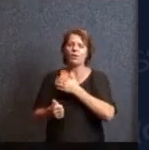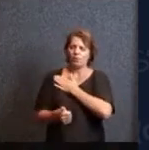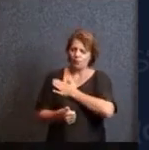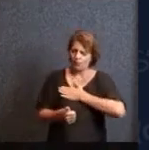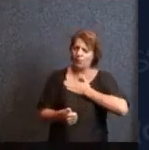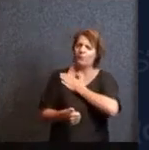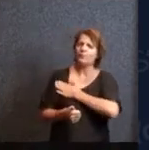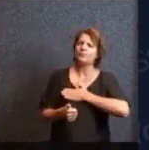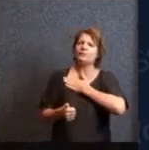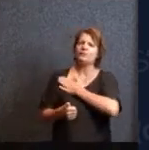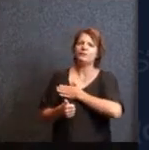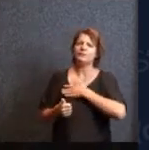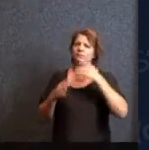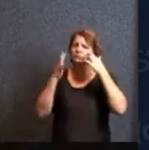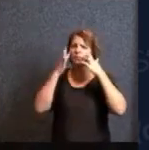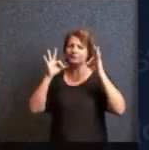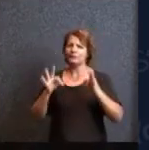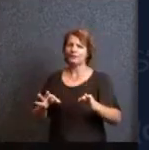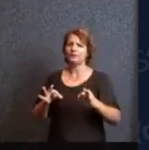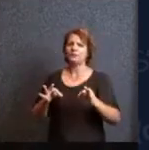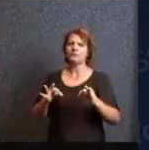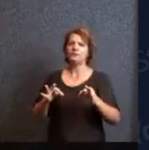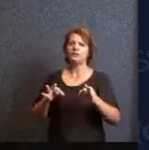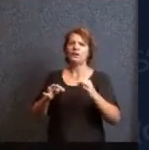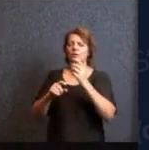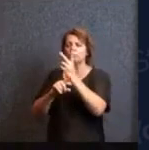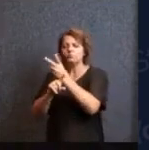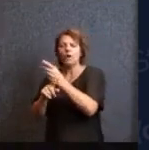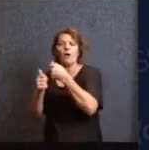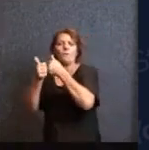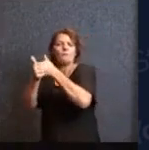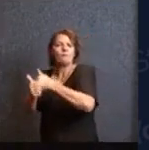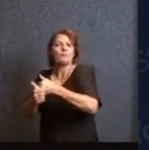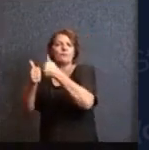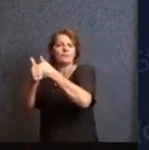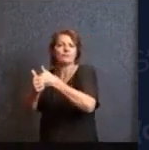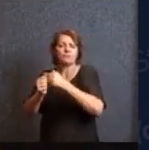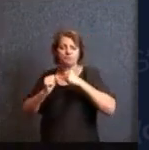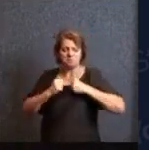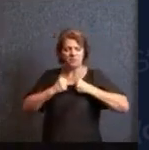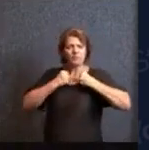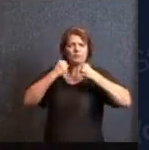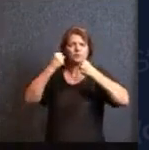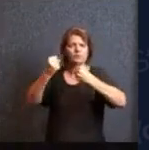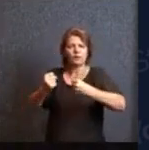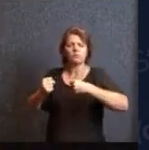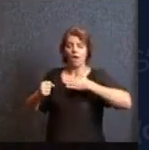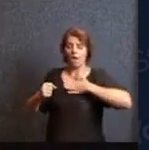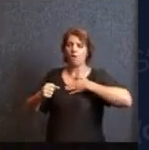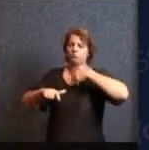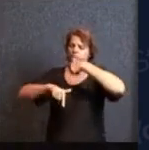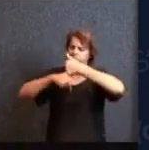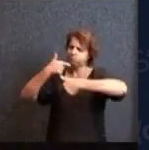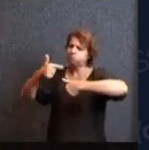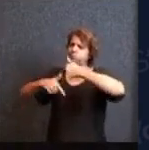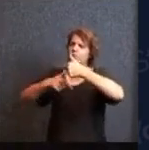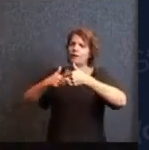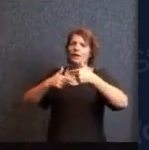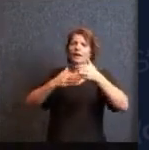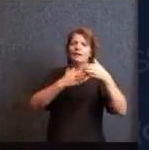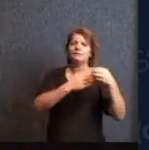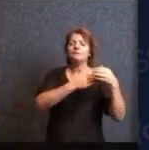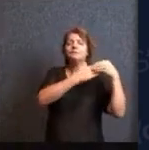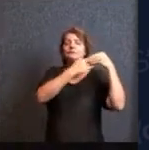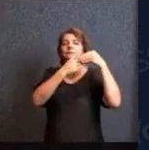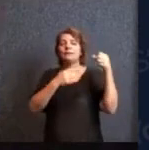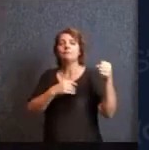com certeza, eu estarei aqui me esforçando bastante para trazer sempre as melhores